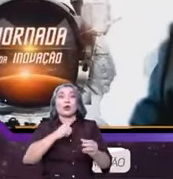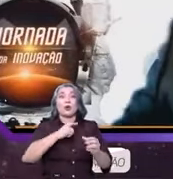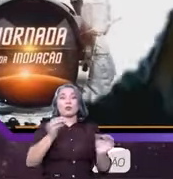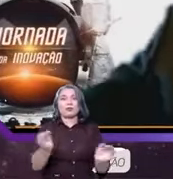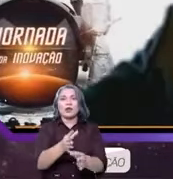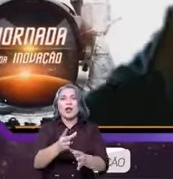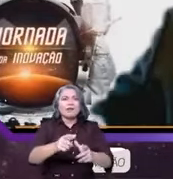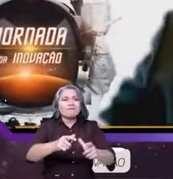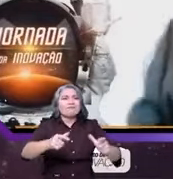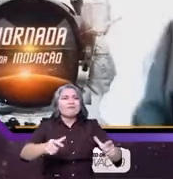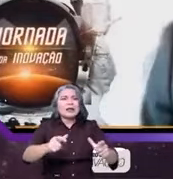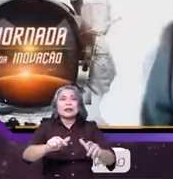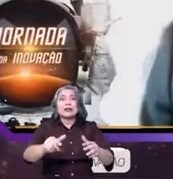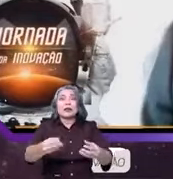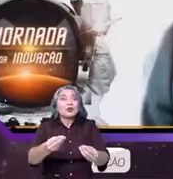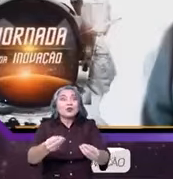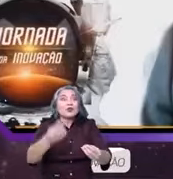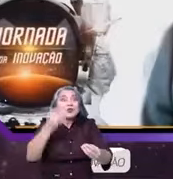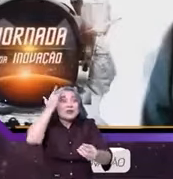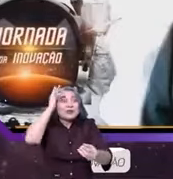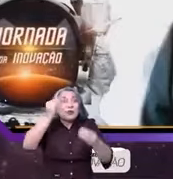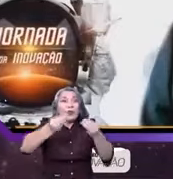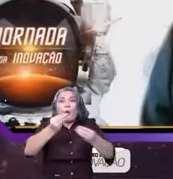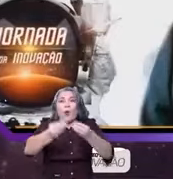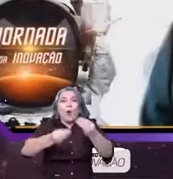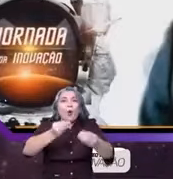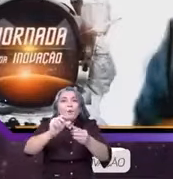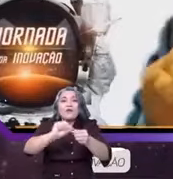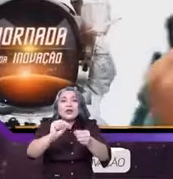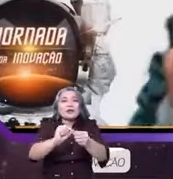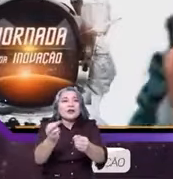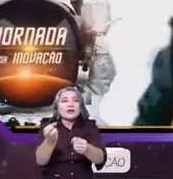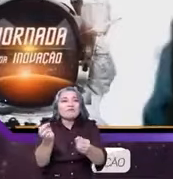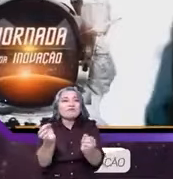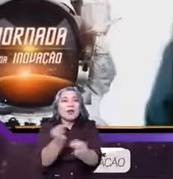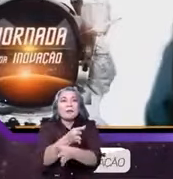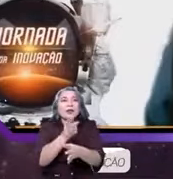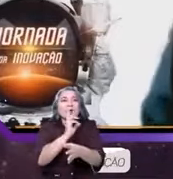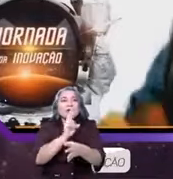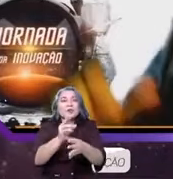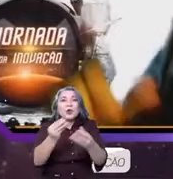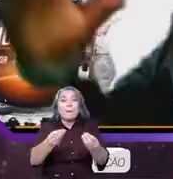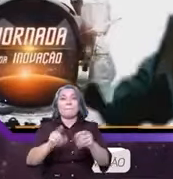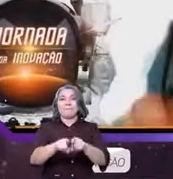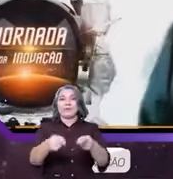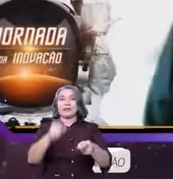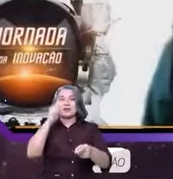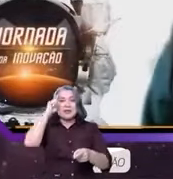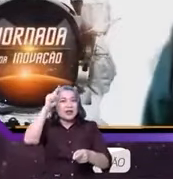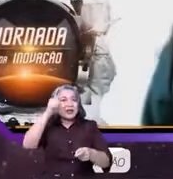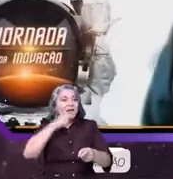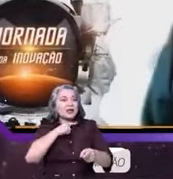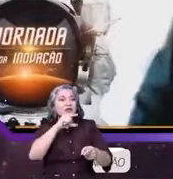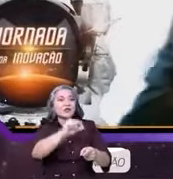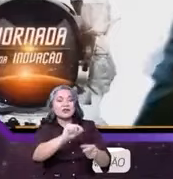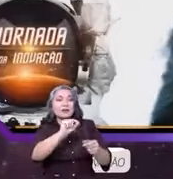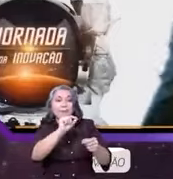tão grande, eu não sei por onde nem começar a tratar essa situação. Mas a ideia de você pegar esse grande